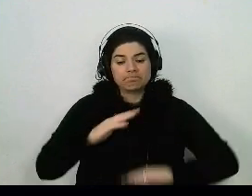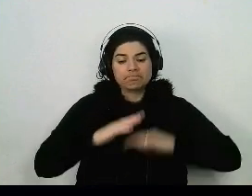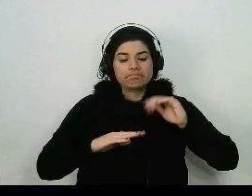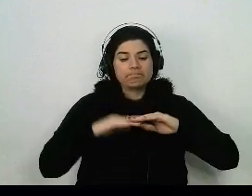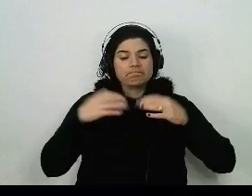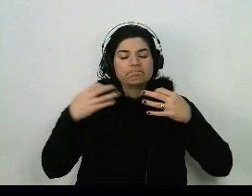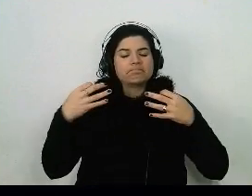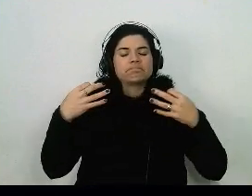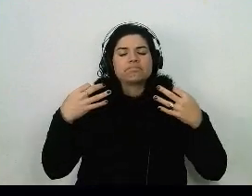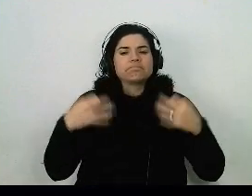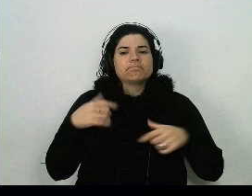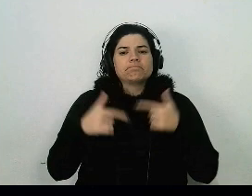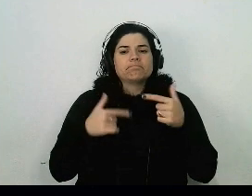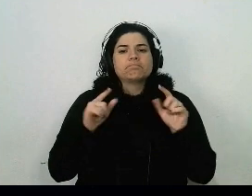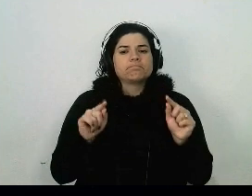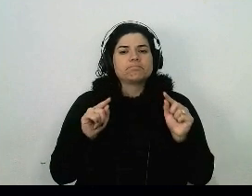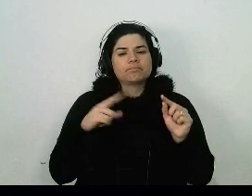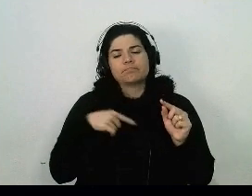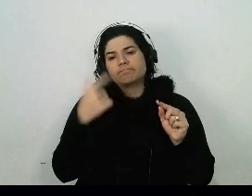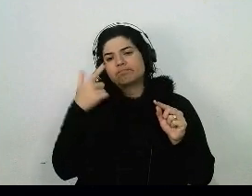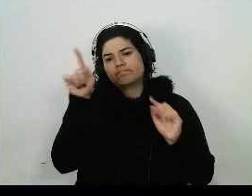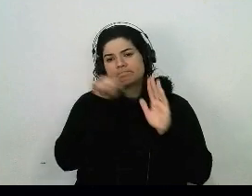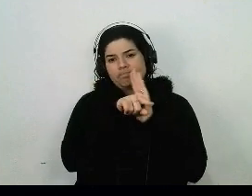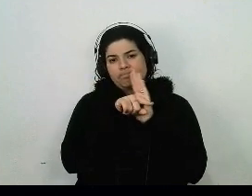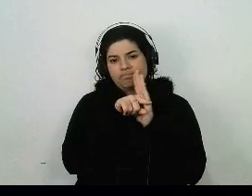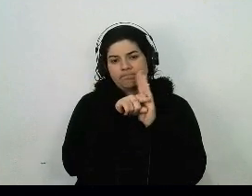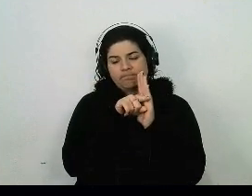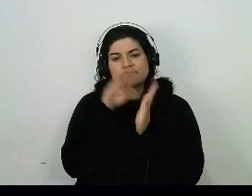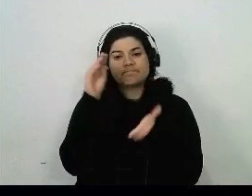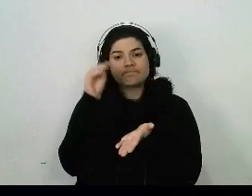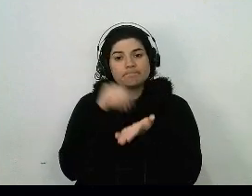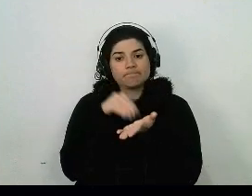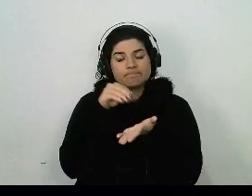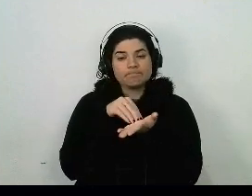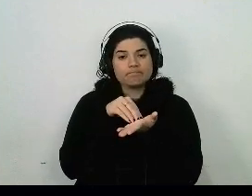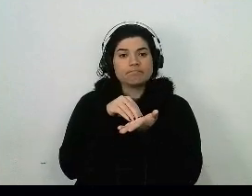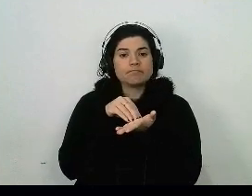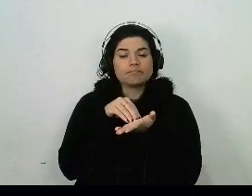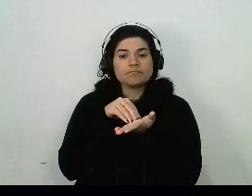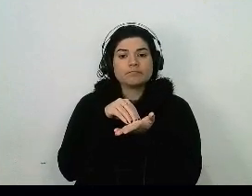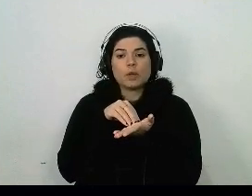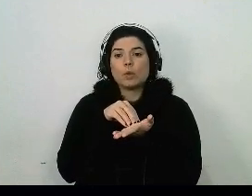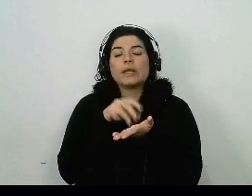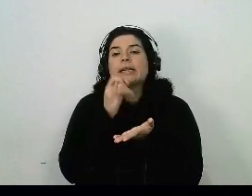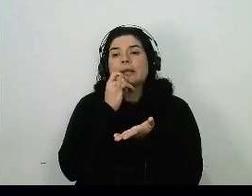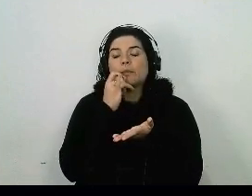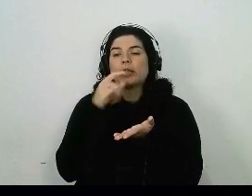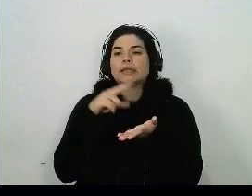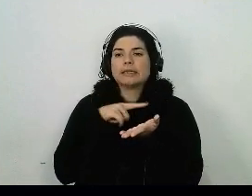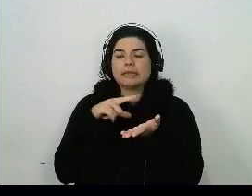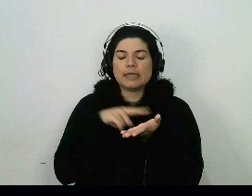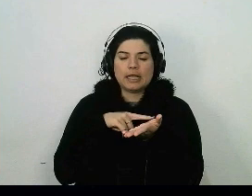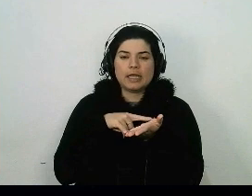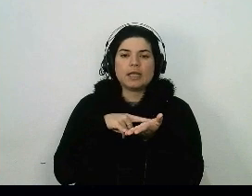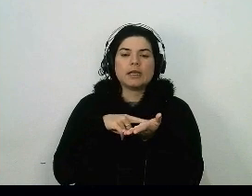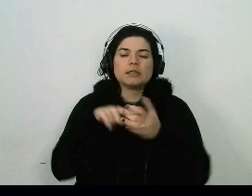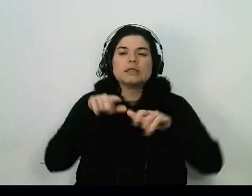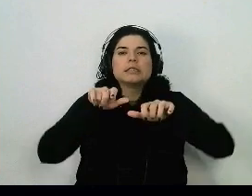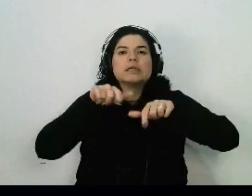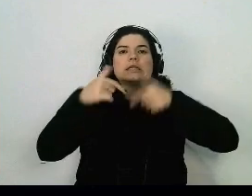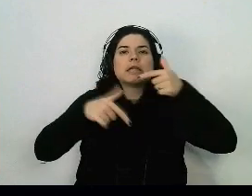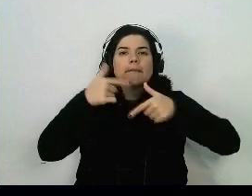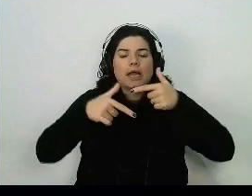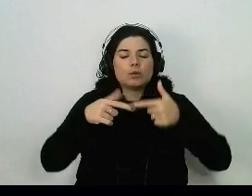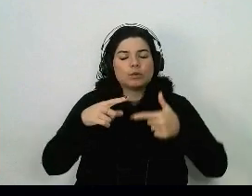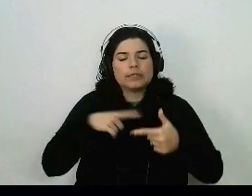uma métrica diferente a ausência de interrupções durante a codificação Já pensou você dá oportunidade para